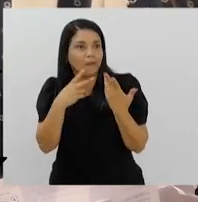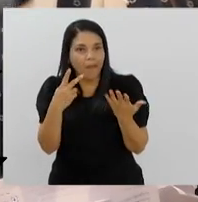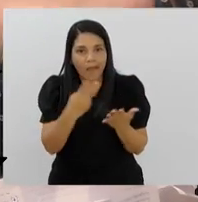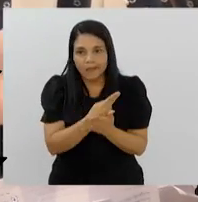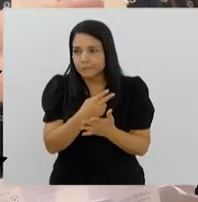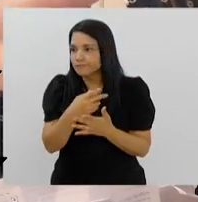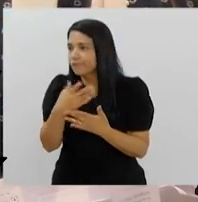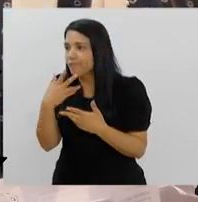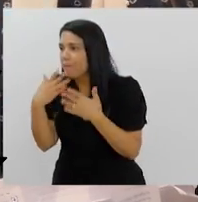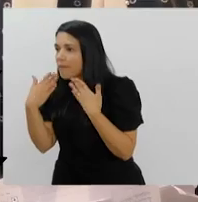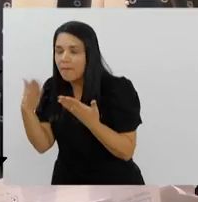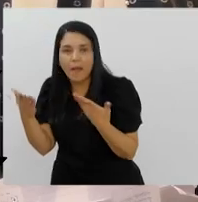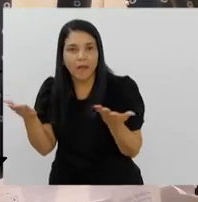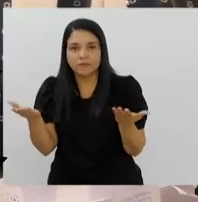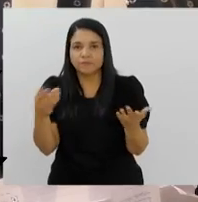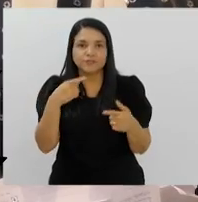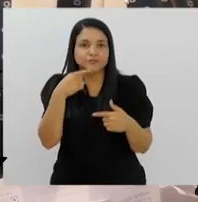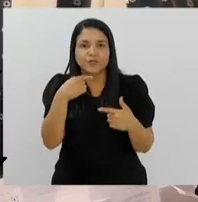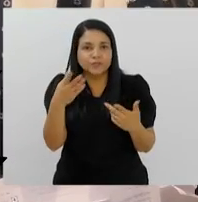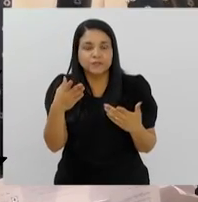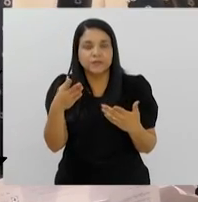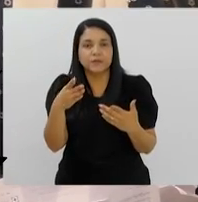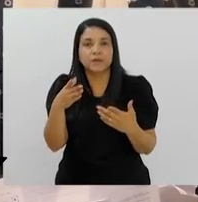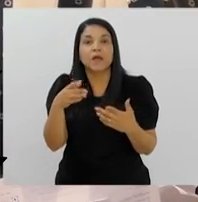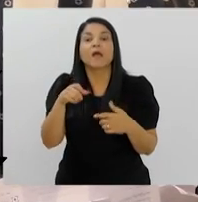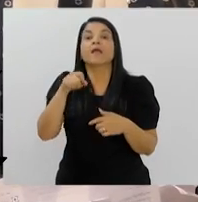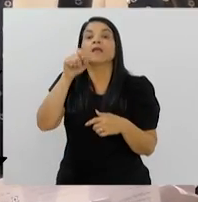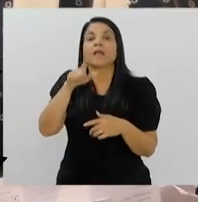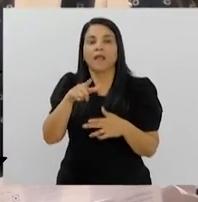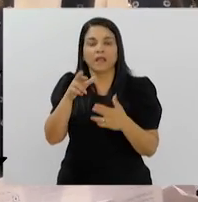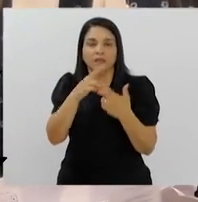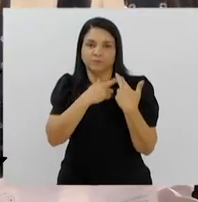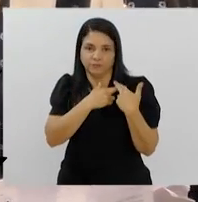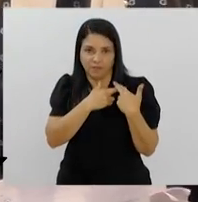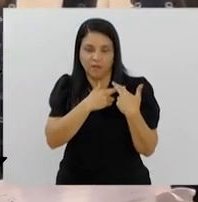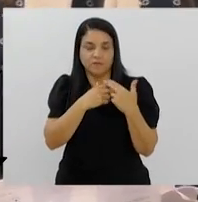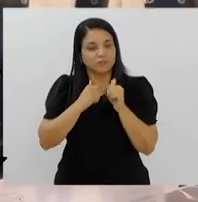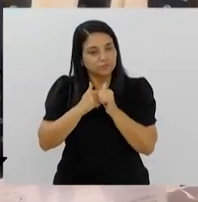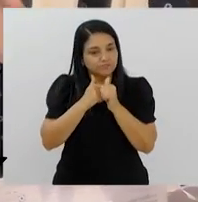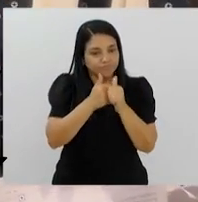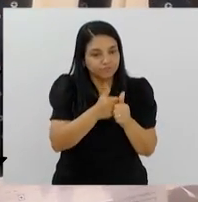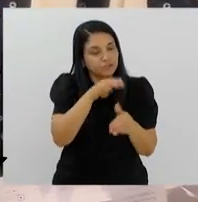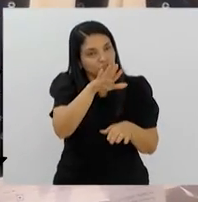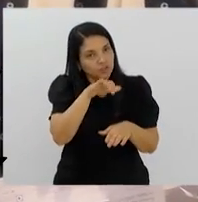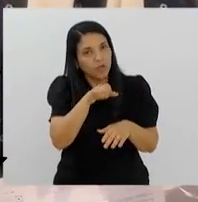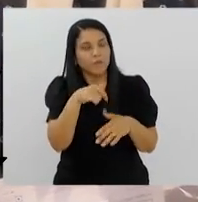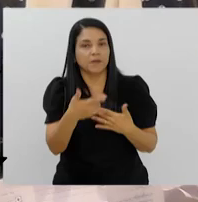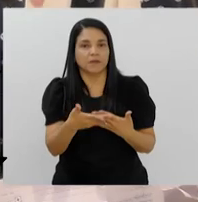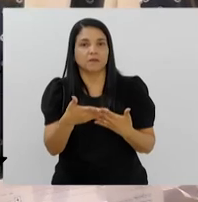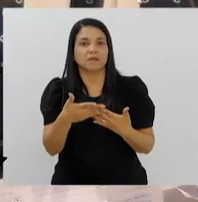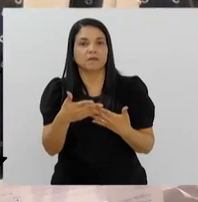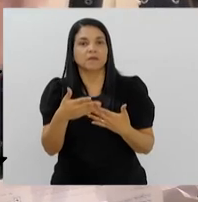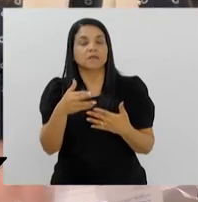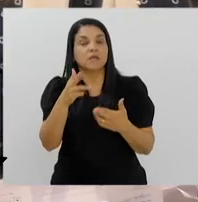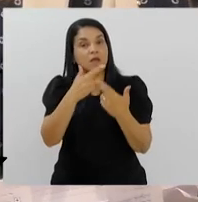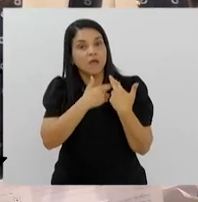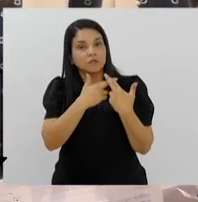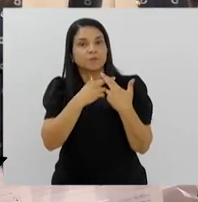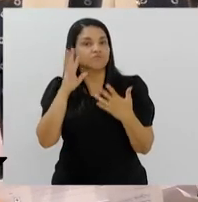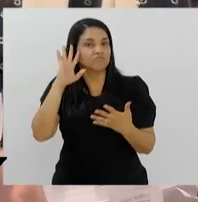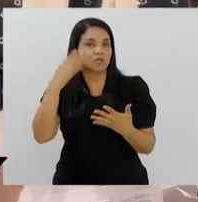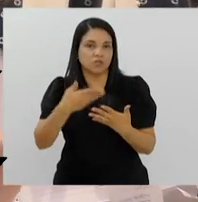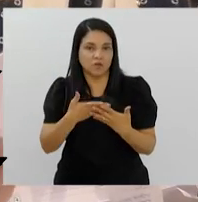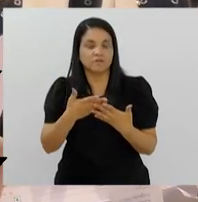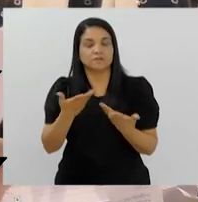falando com a pessoa errada não adianta não é contigo tudo bem então diz quem é a gente vai atrás a gente chama E aí define responsabilidade e